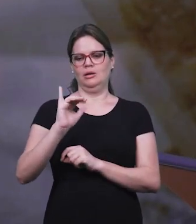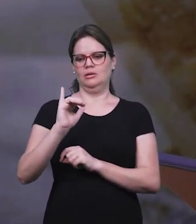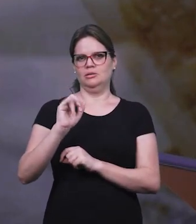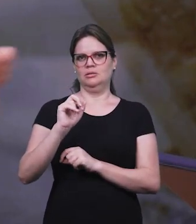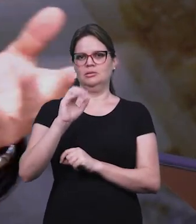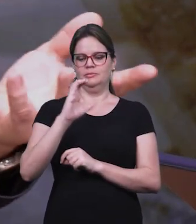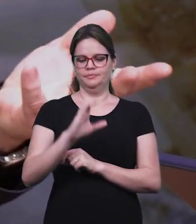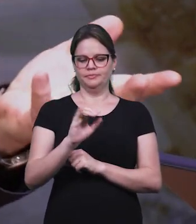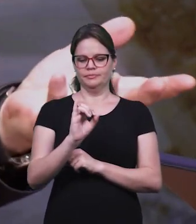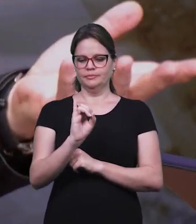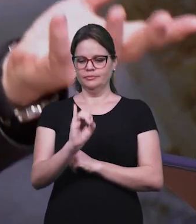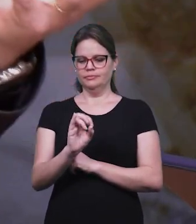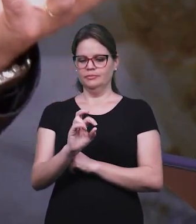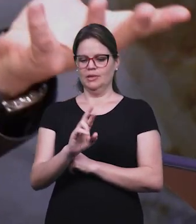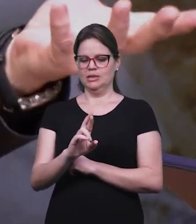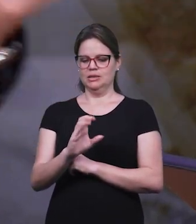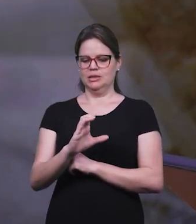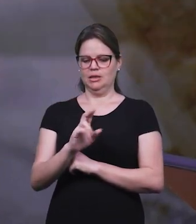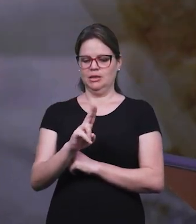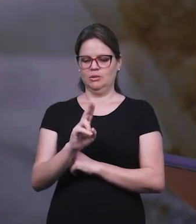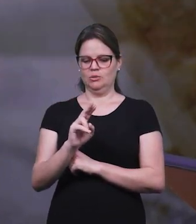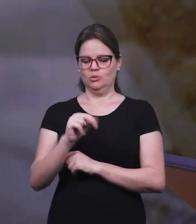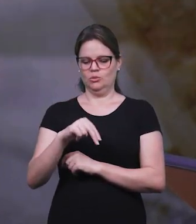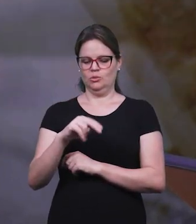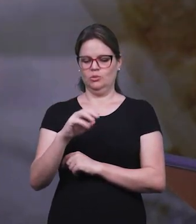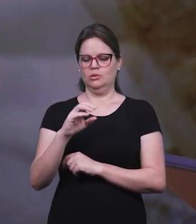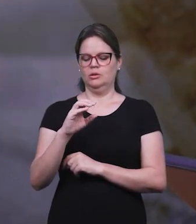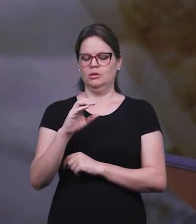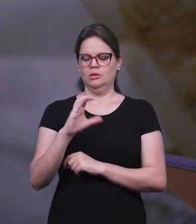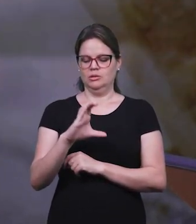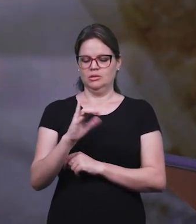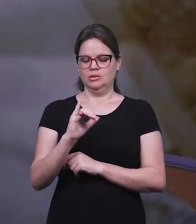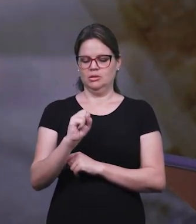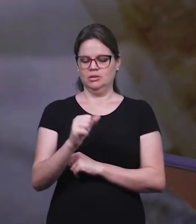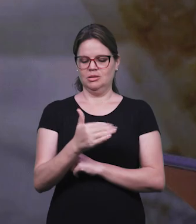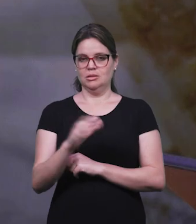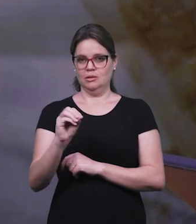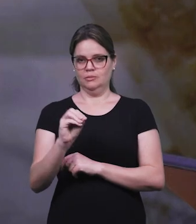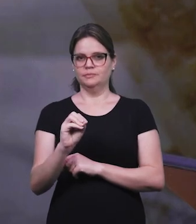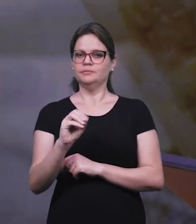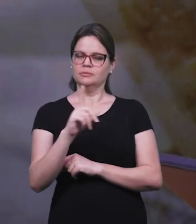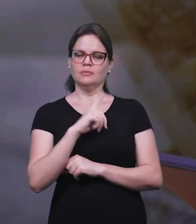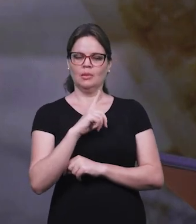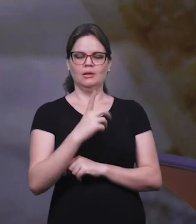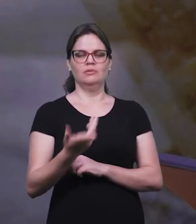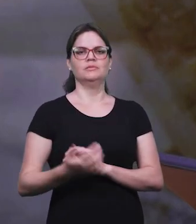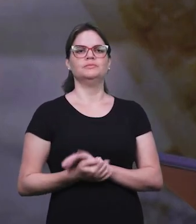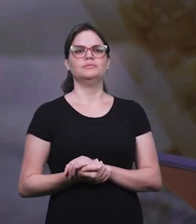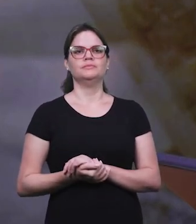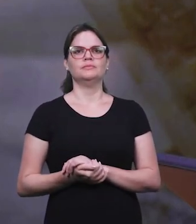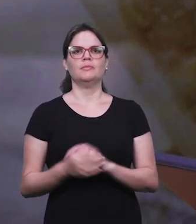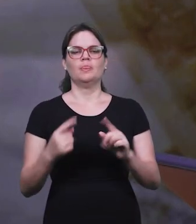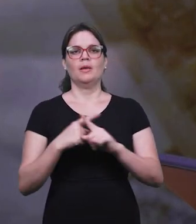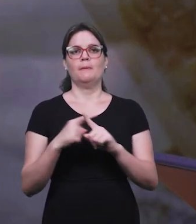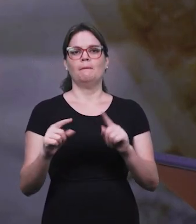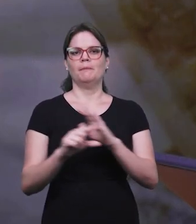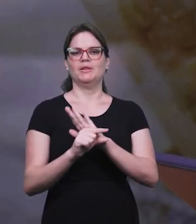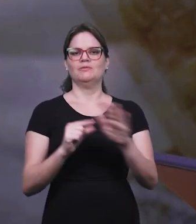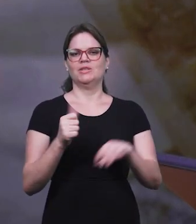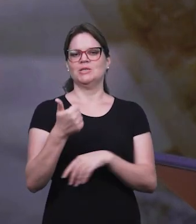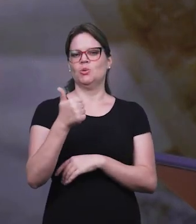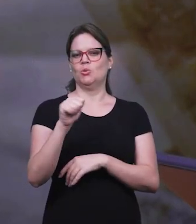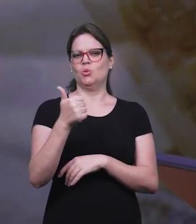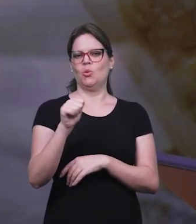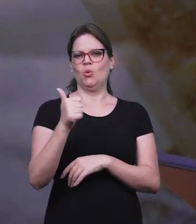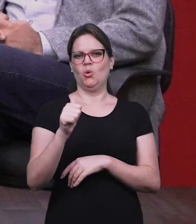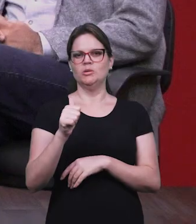falando tanto do primeiro encontro quanto do segundo encontro. Mas interessante que no 11